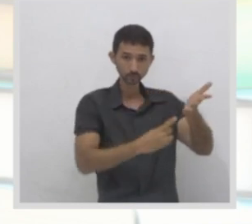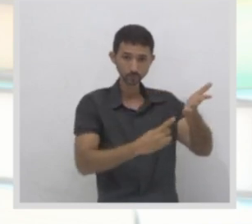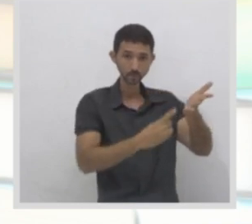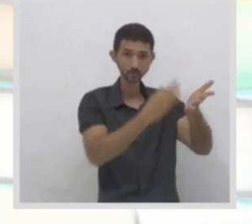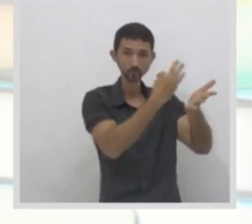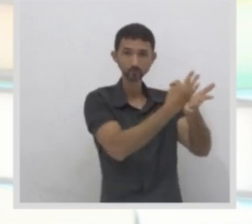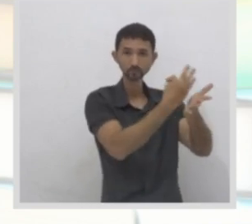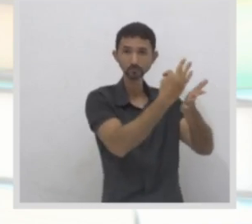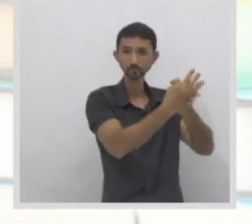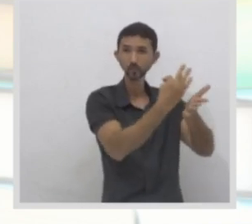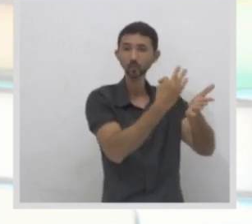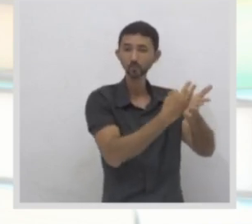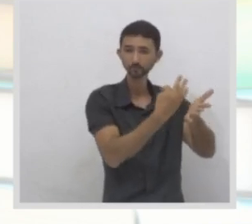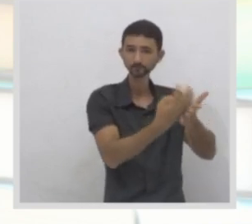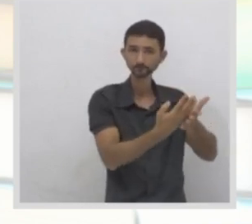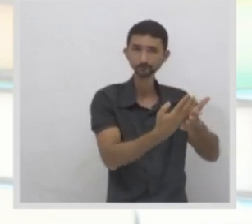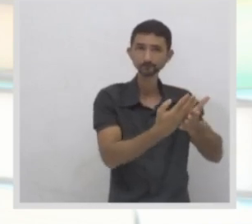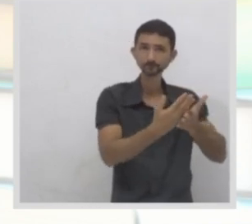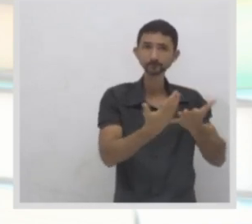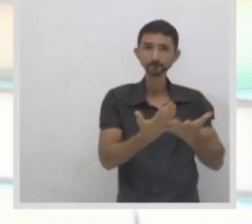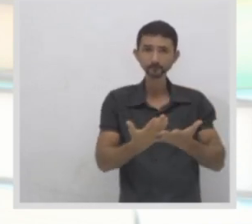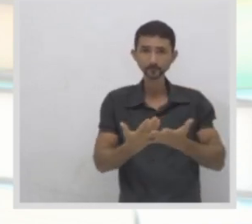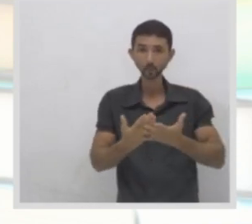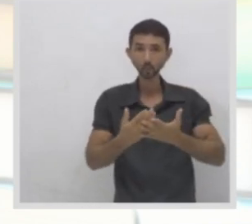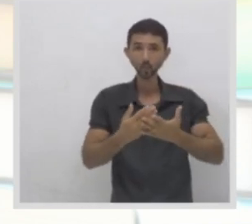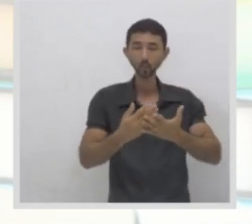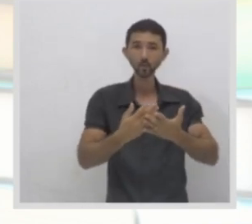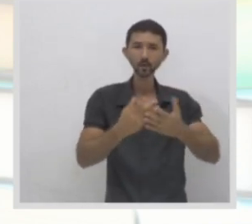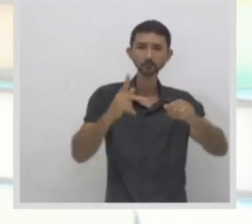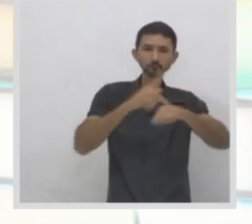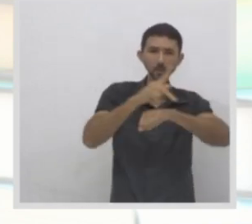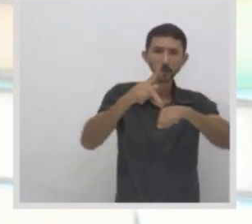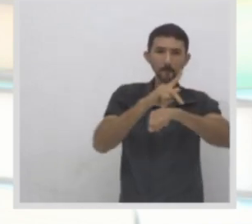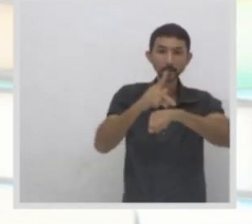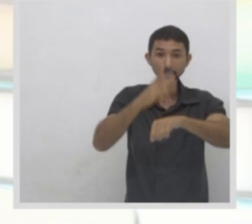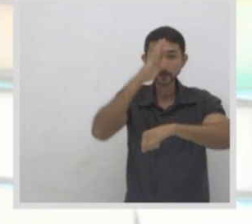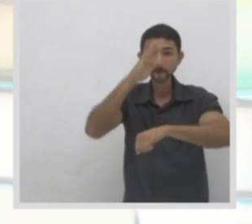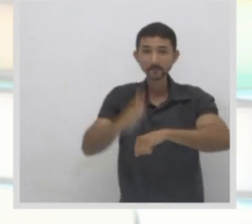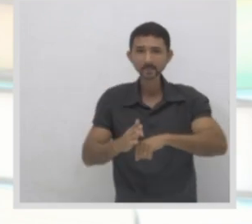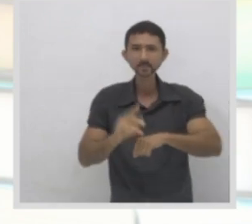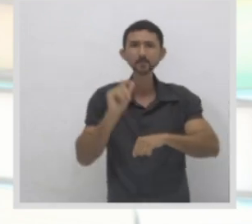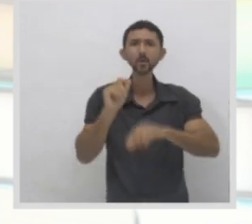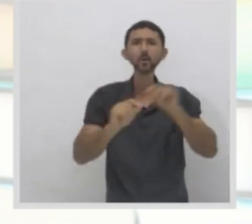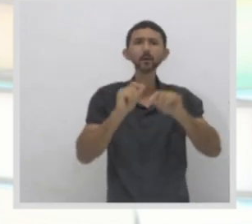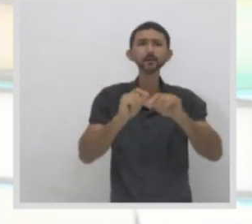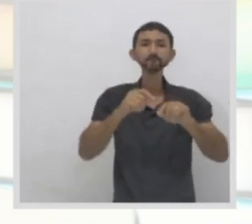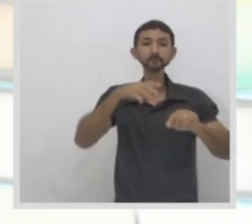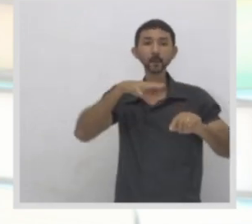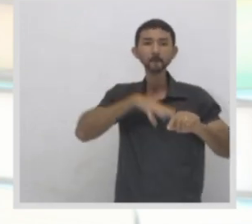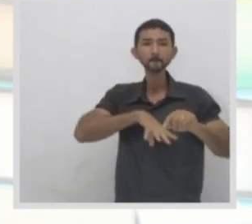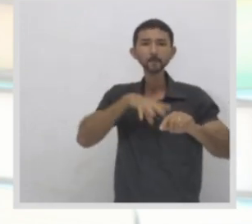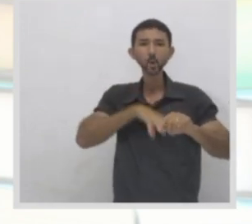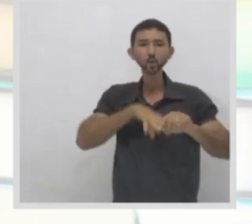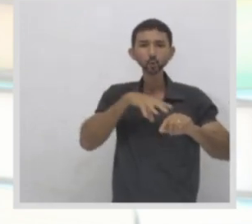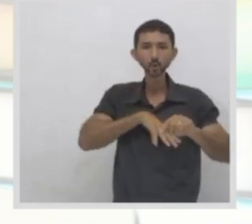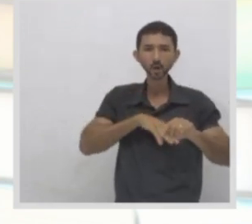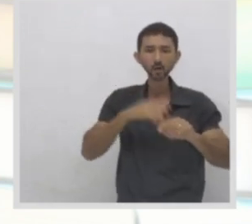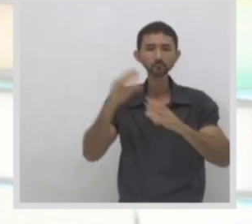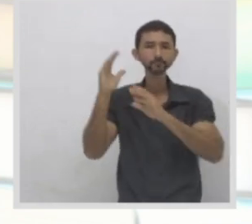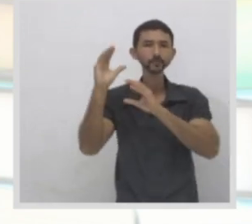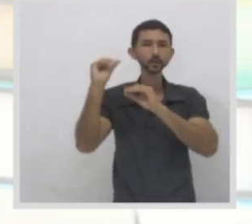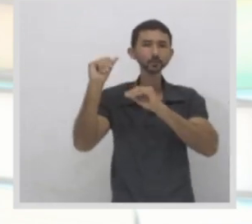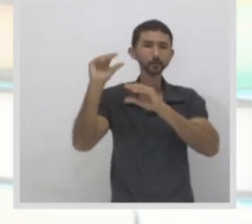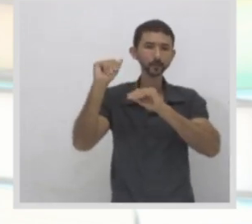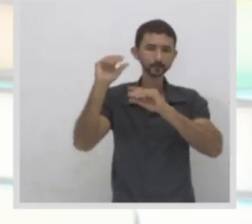XV, início do século XVI, eram Portugal e Espanha. Portugal e Espanha eram as duas principais potências. Ora,